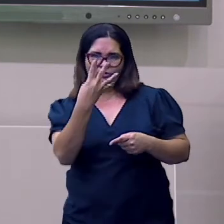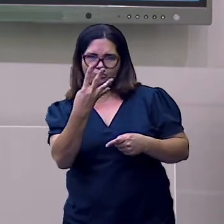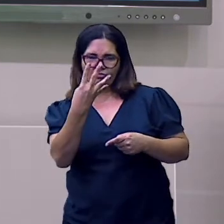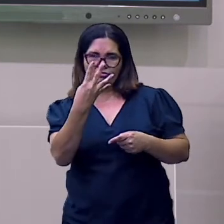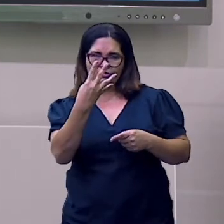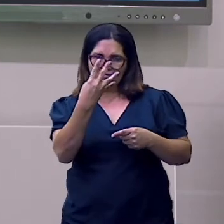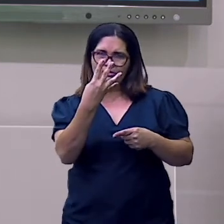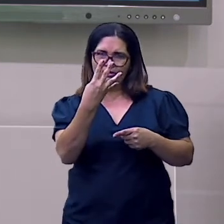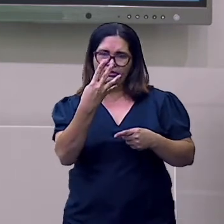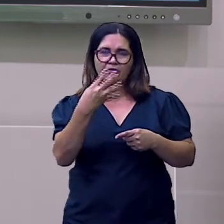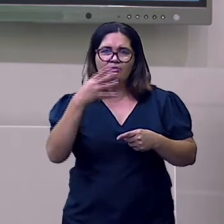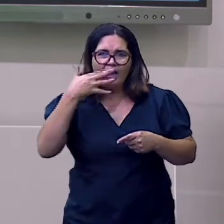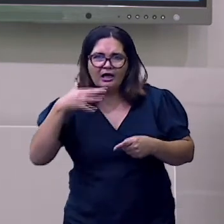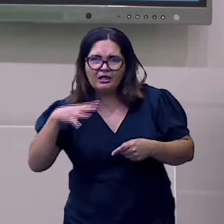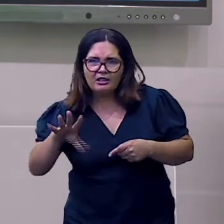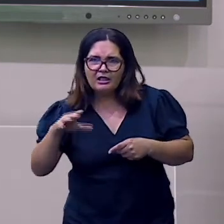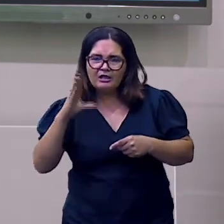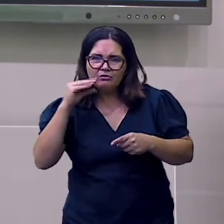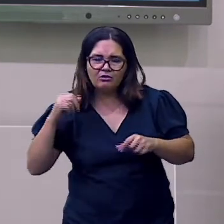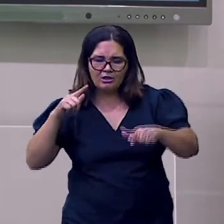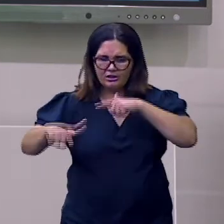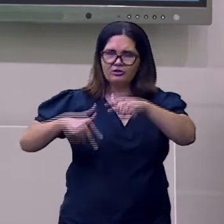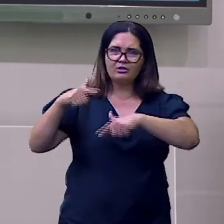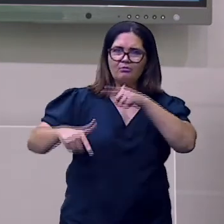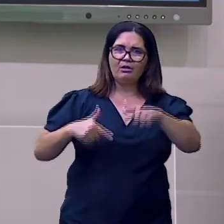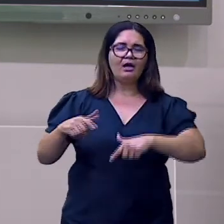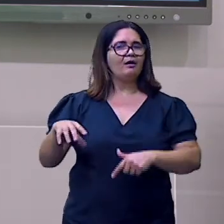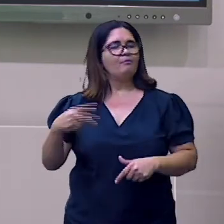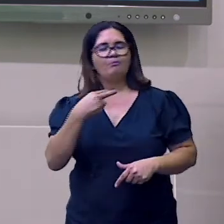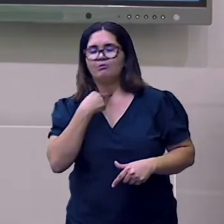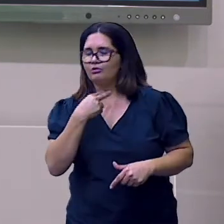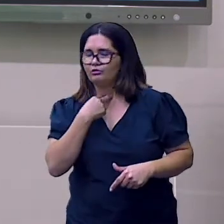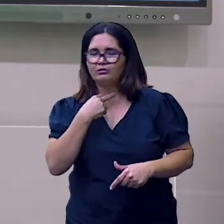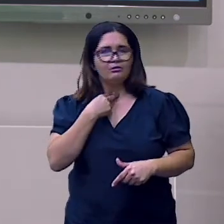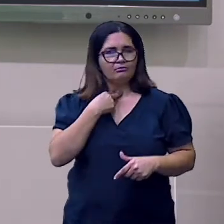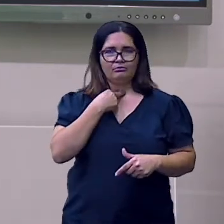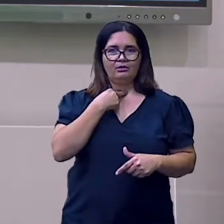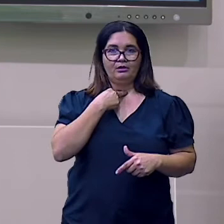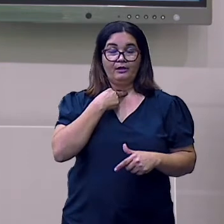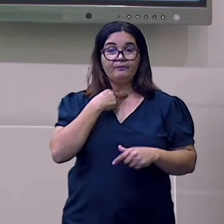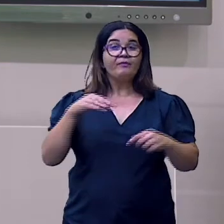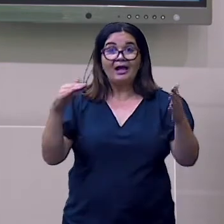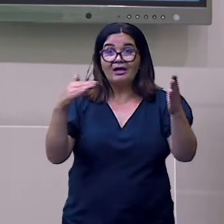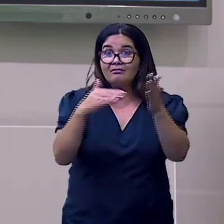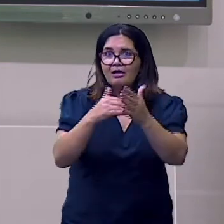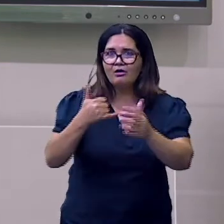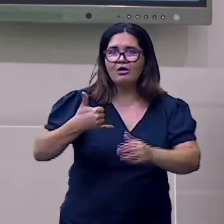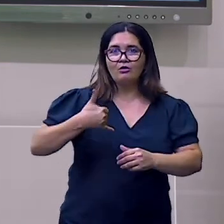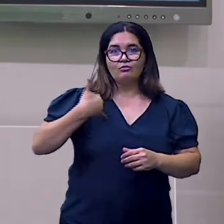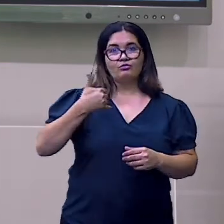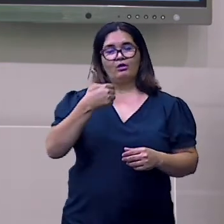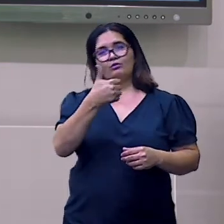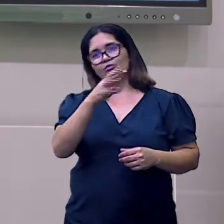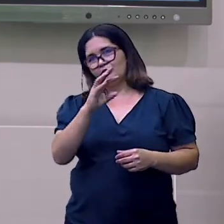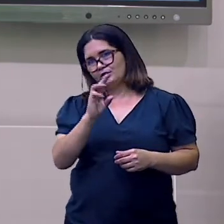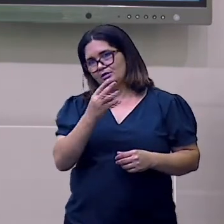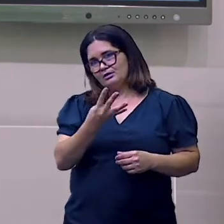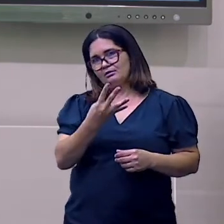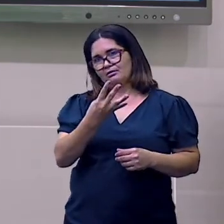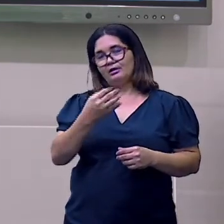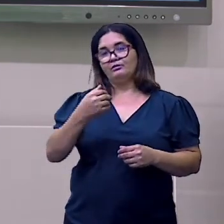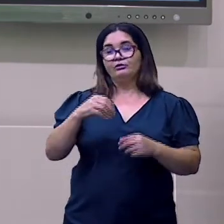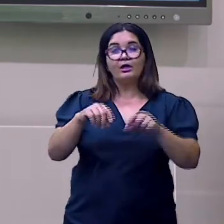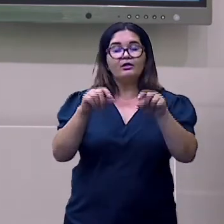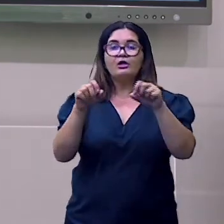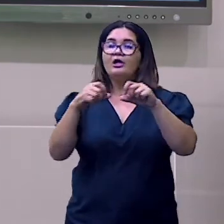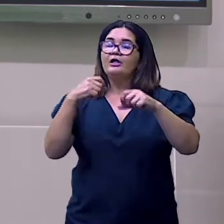anos, a criança não pode exercer trabalho de nenhuma natureza. Exemplo, essa criança ela não pode